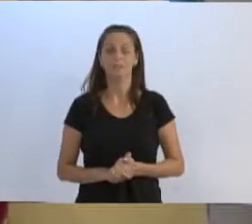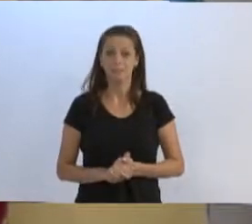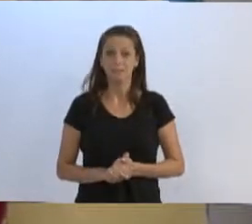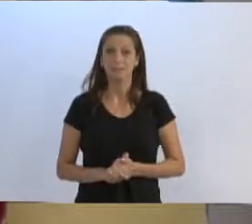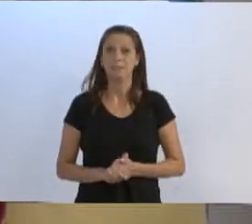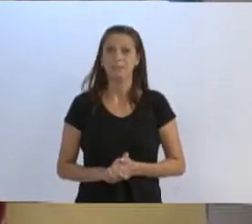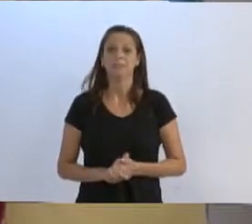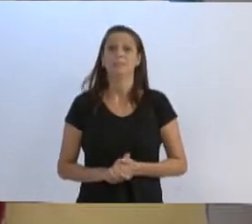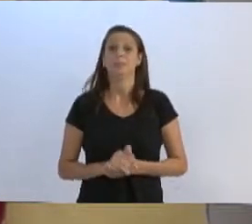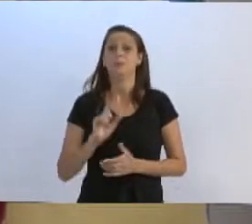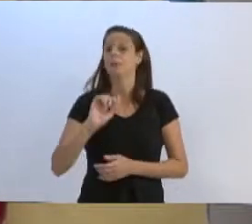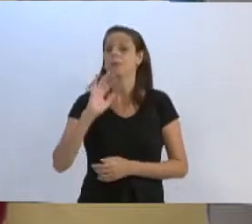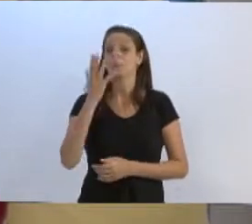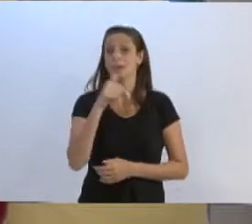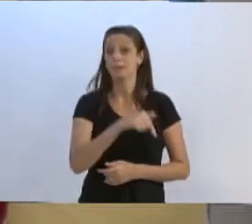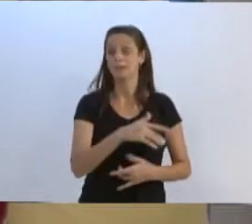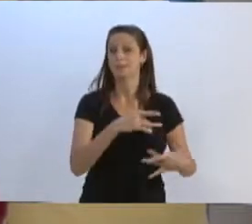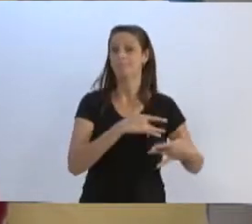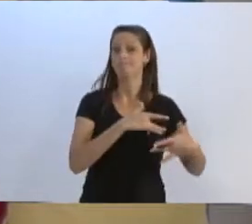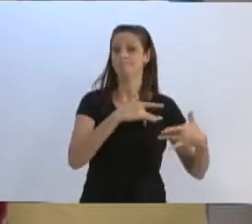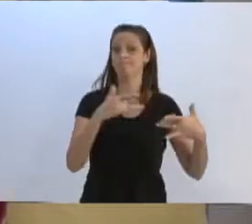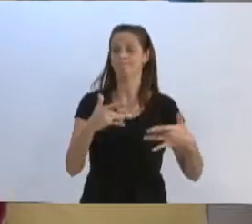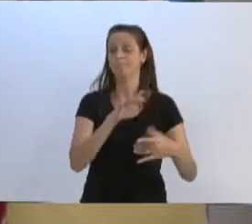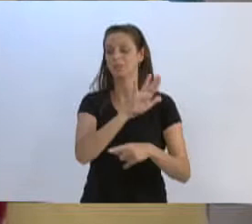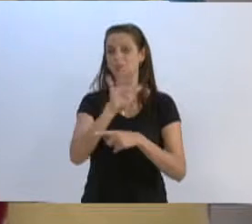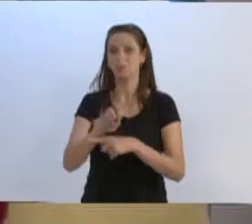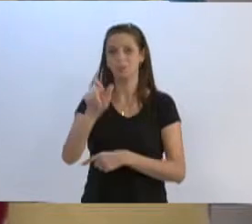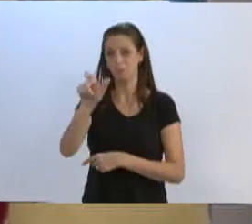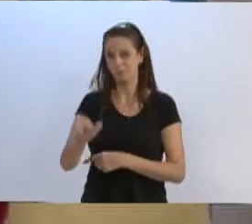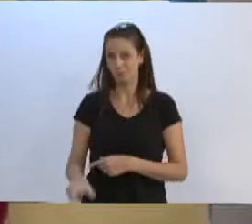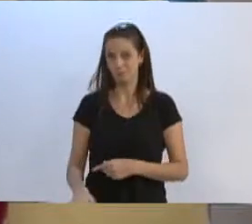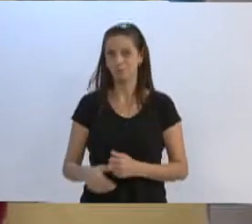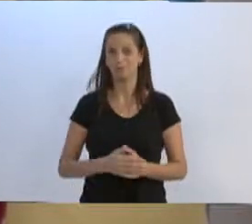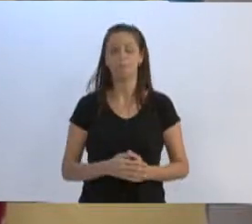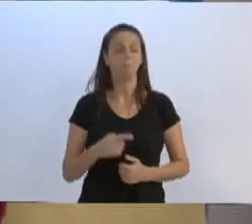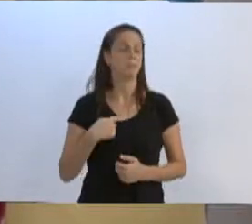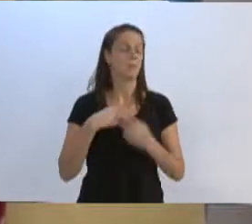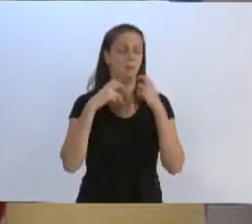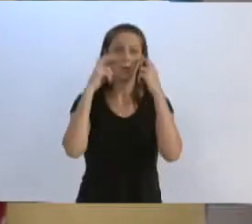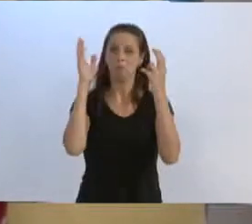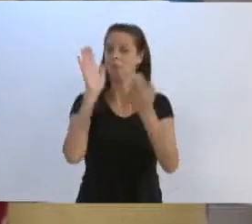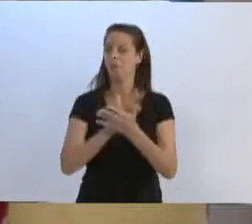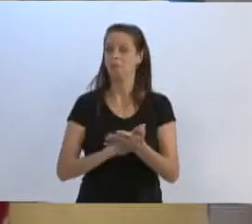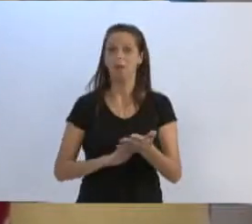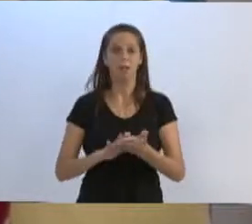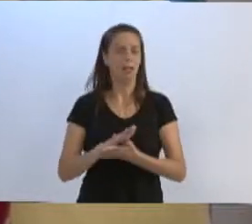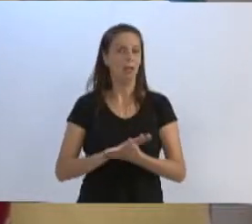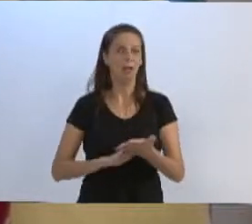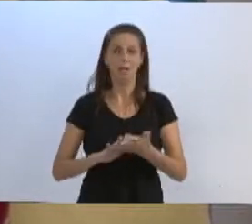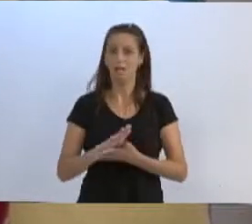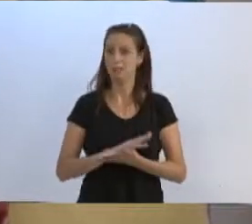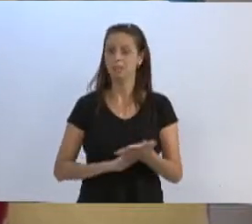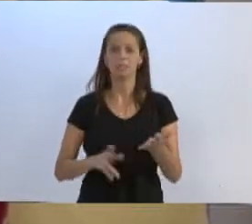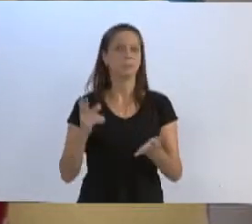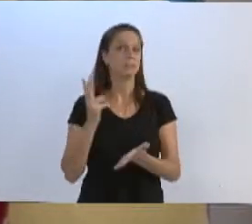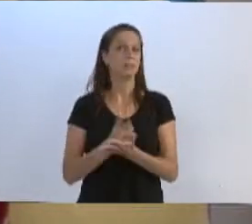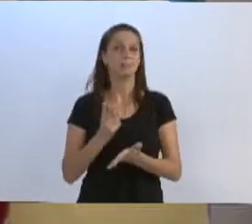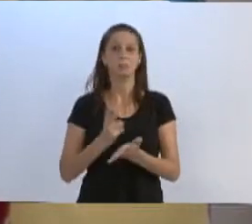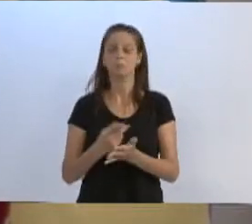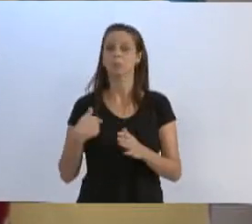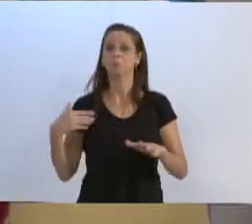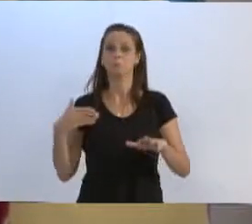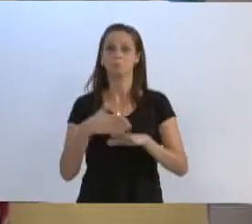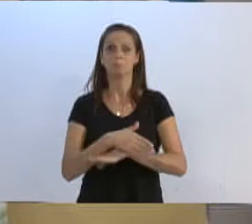É a solidariedade que existe entre eles. E eu não tenho vergonha de dizer não. Em todas as vezes que eu participei de